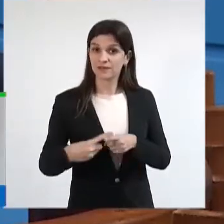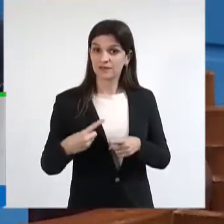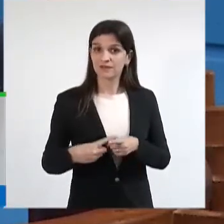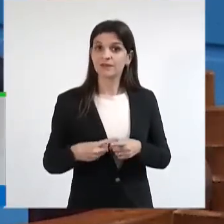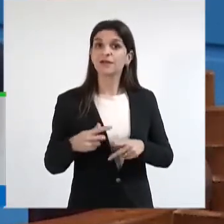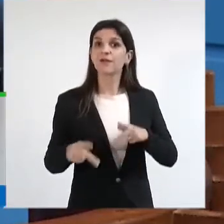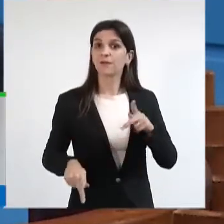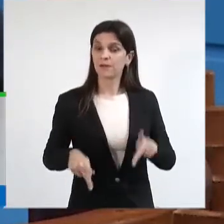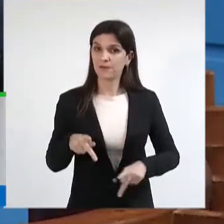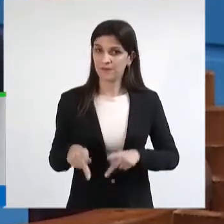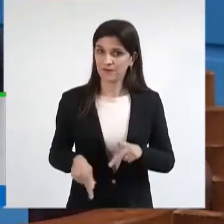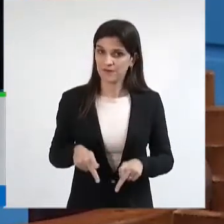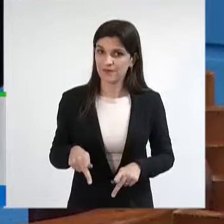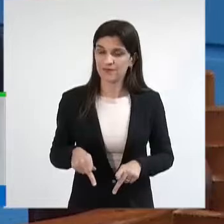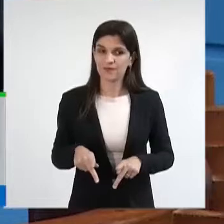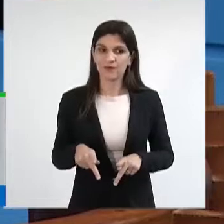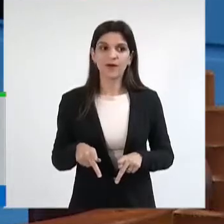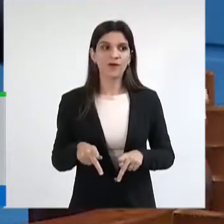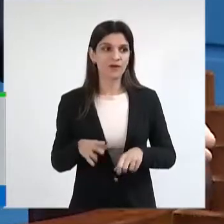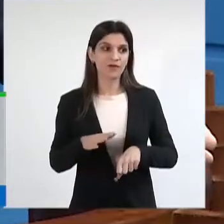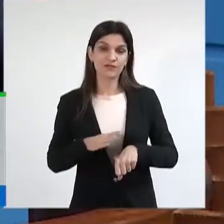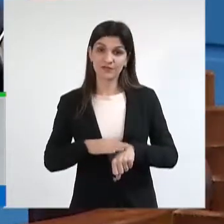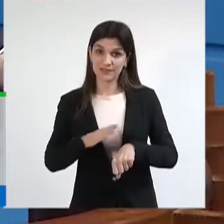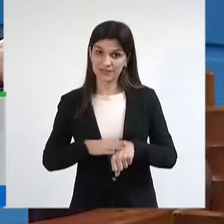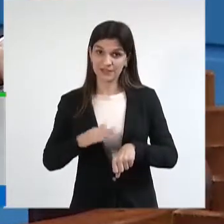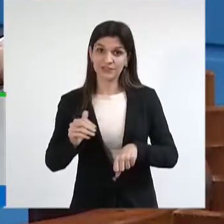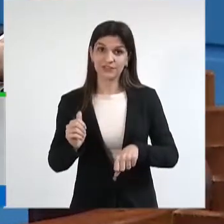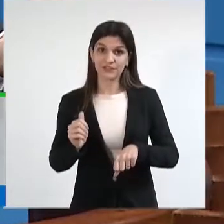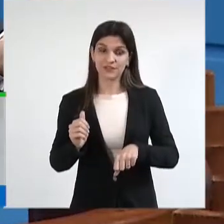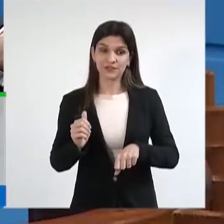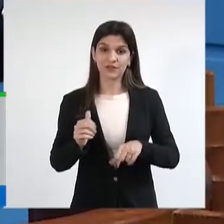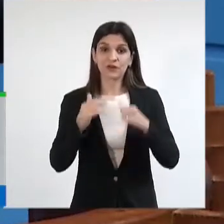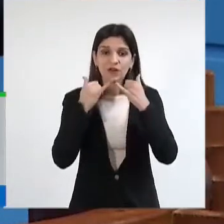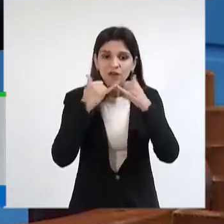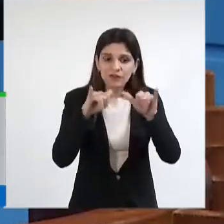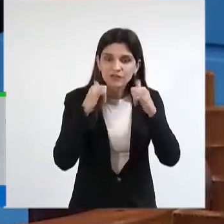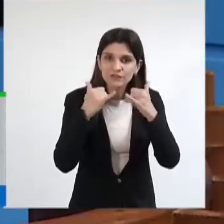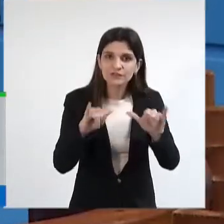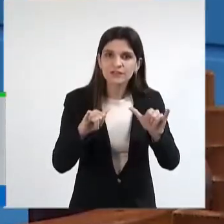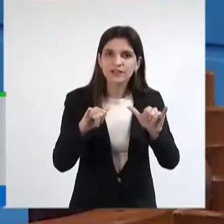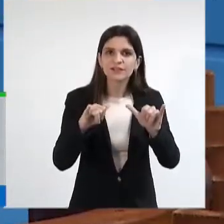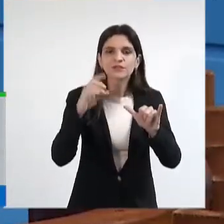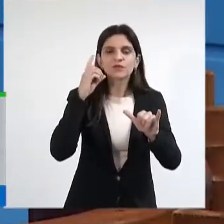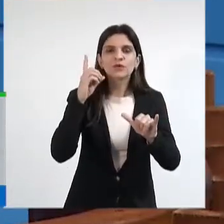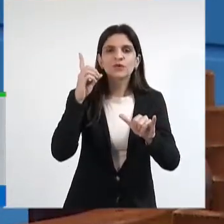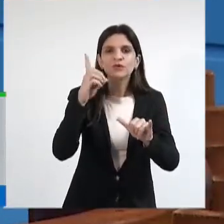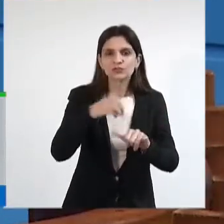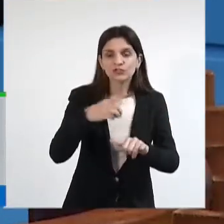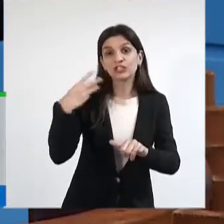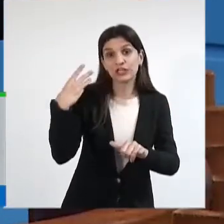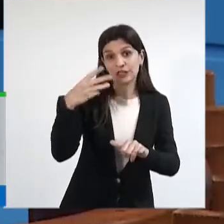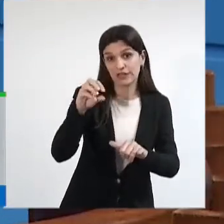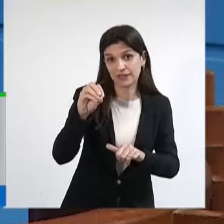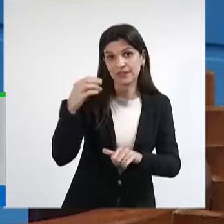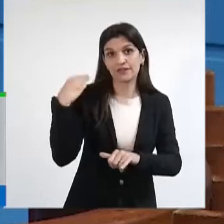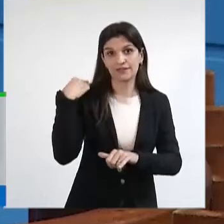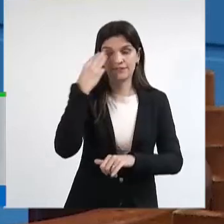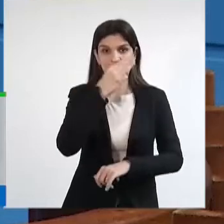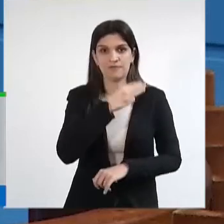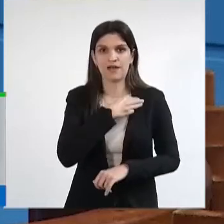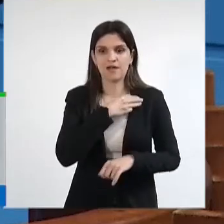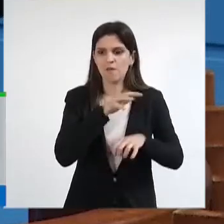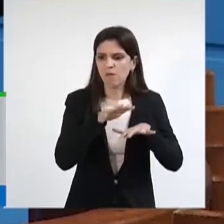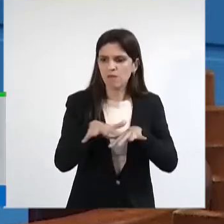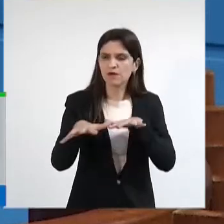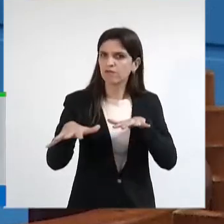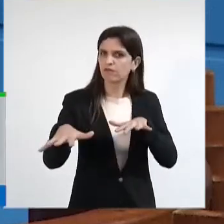está querendo chamar uma outra manifestação para o dia 30. E ela pode ser maior. Pode ser maior. Então,